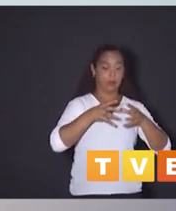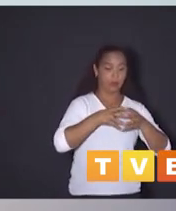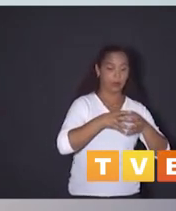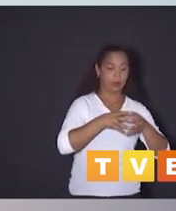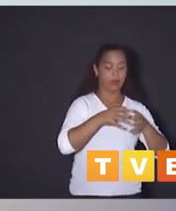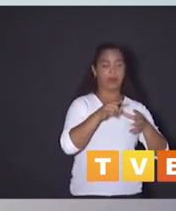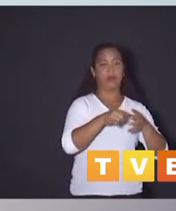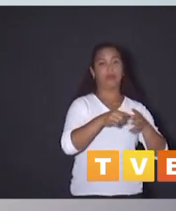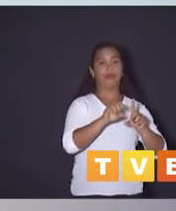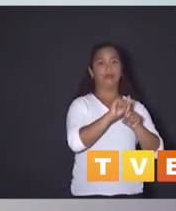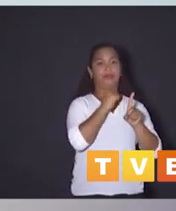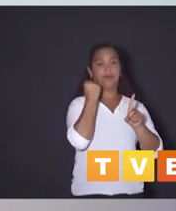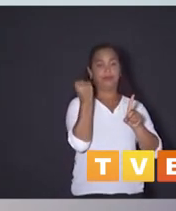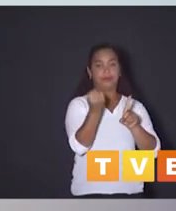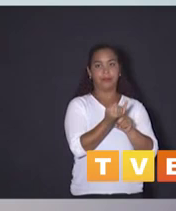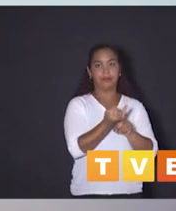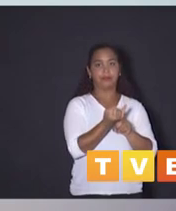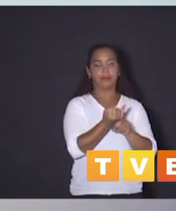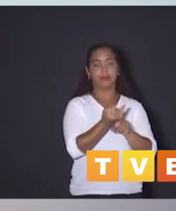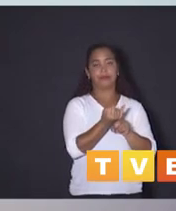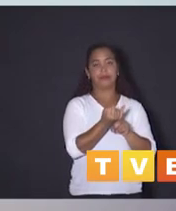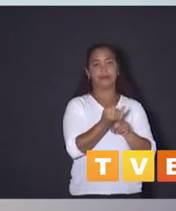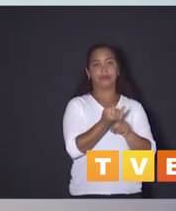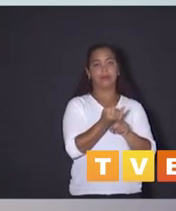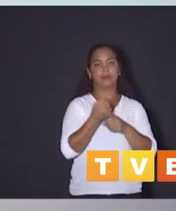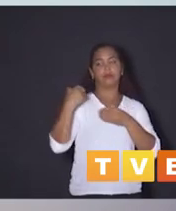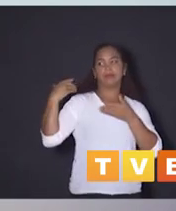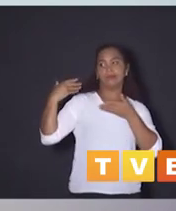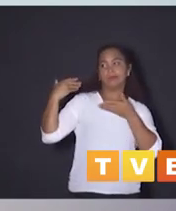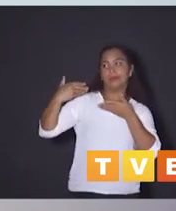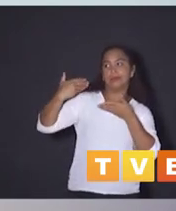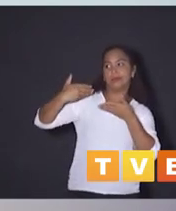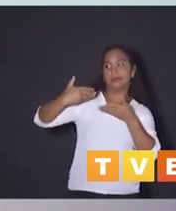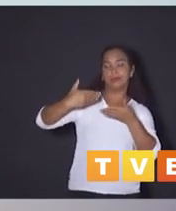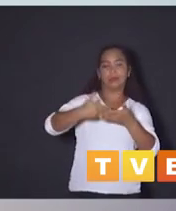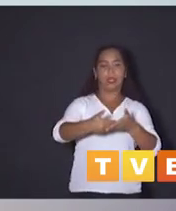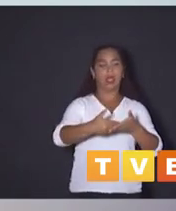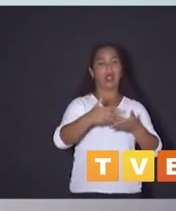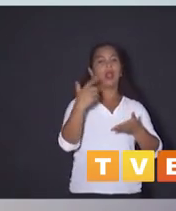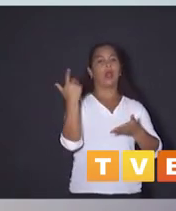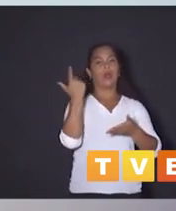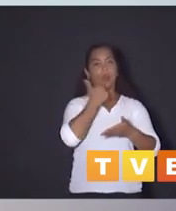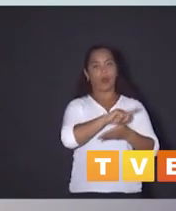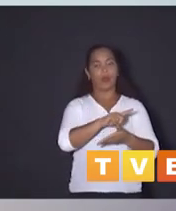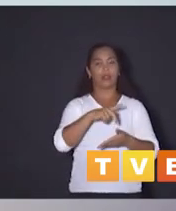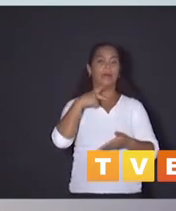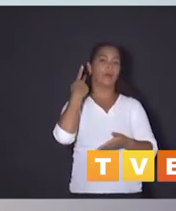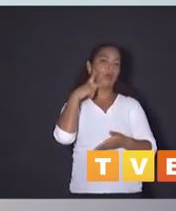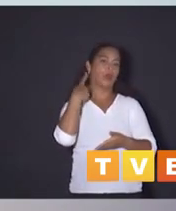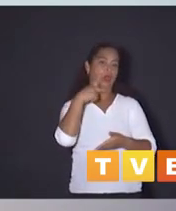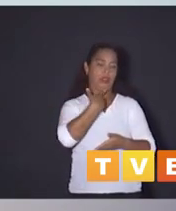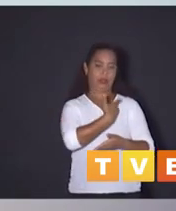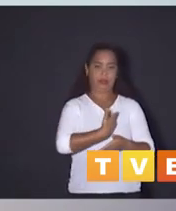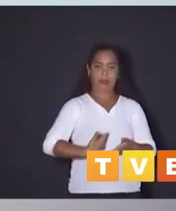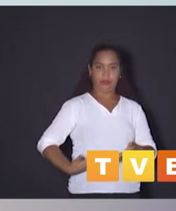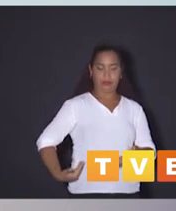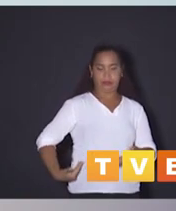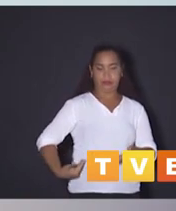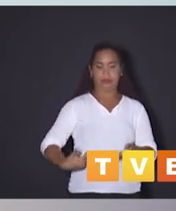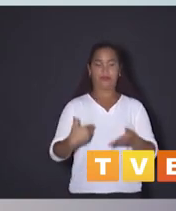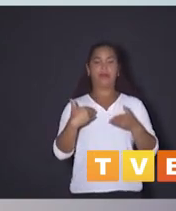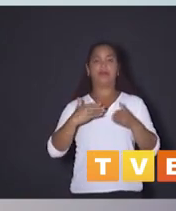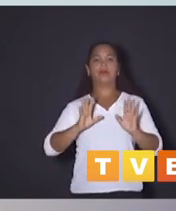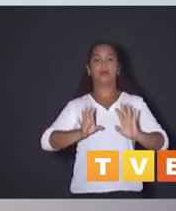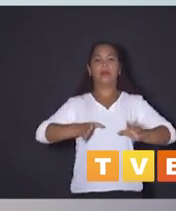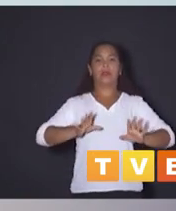social que muito recentemente ele conseguiu ser enxergado pelas políticas públicas é nós